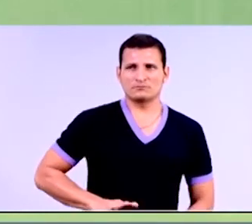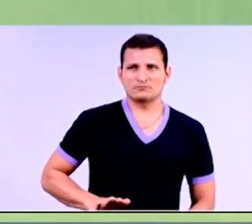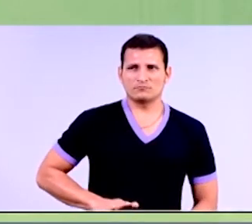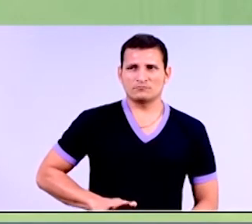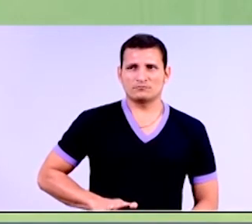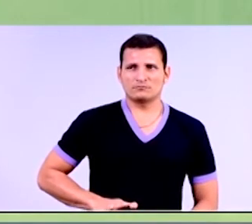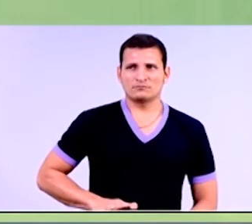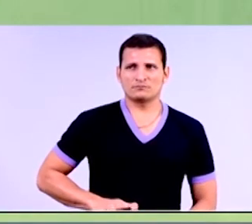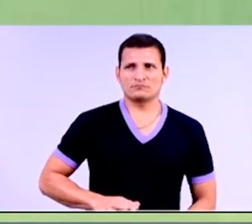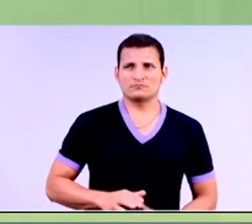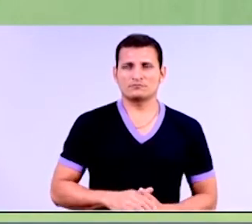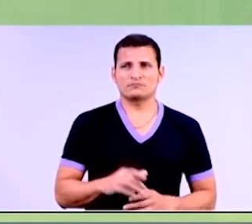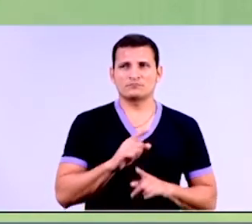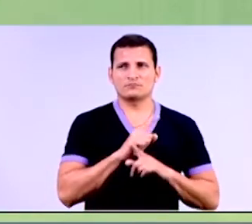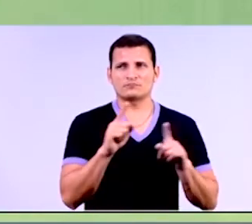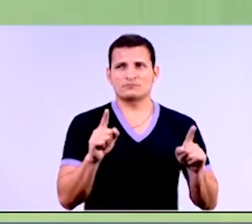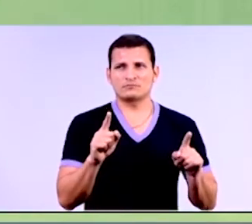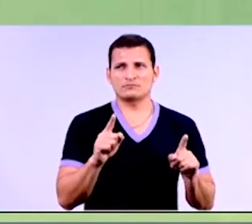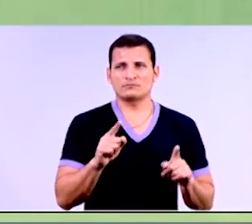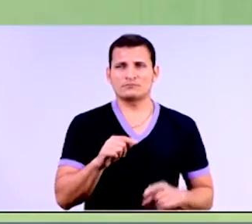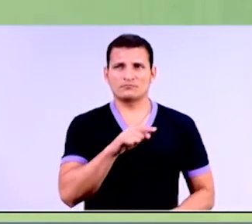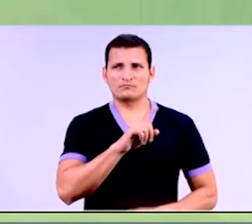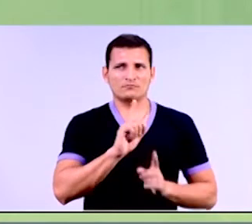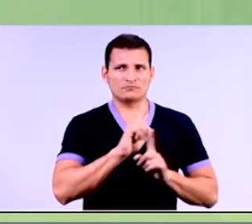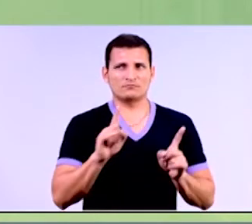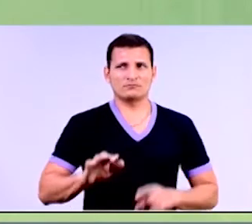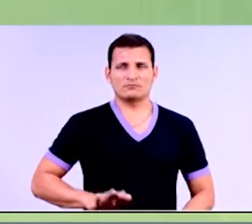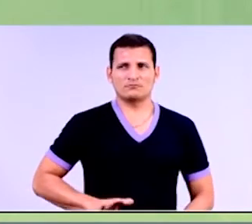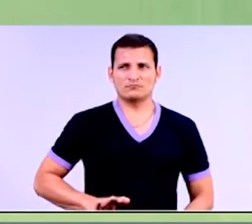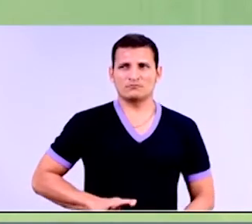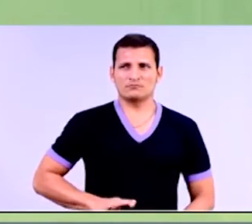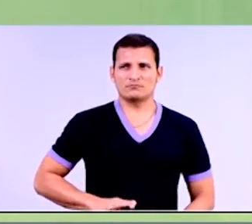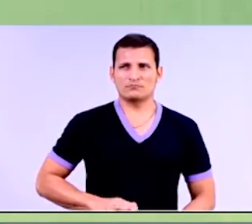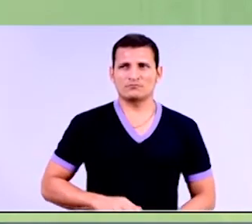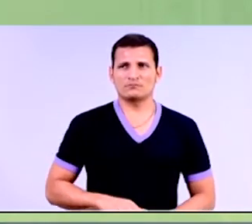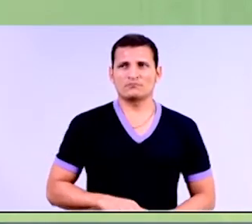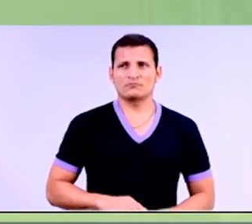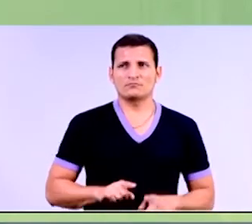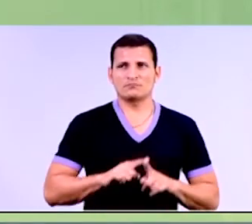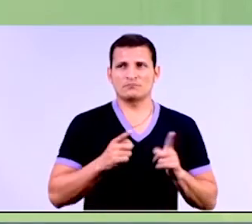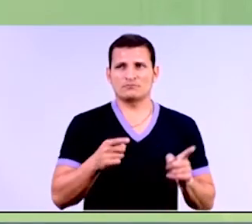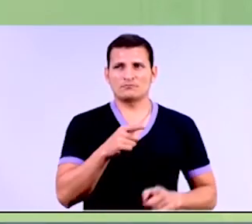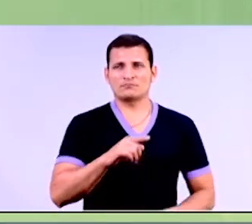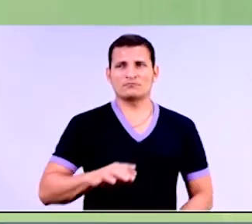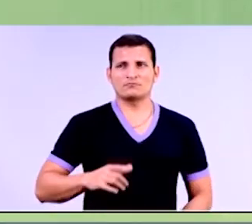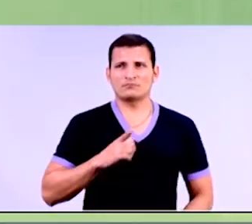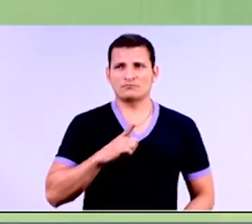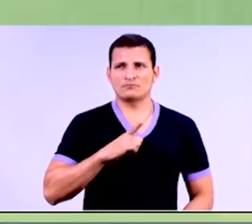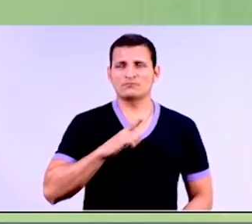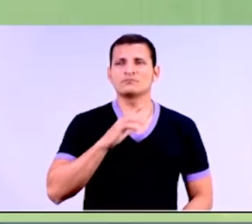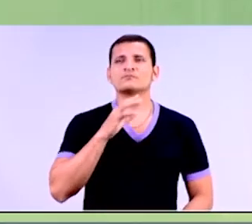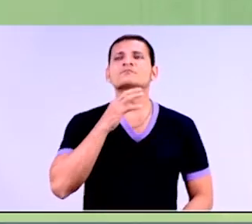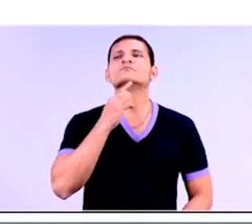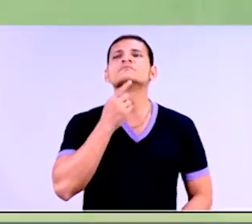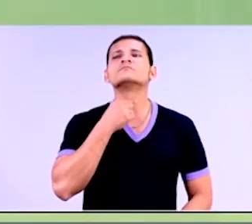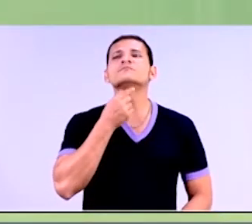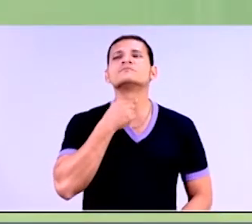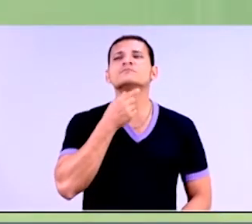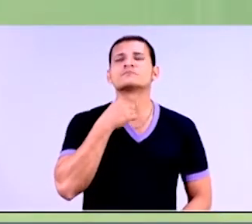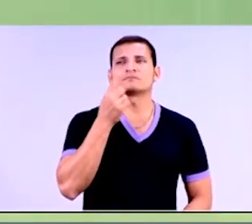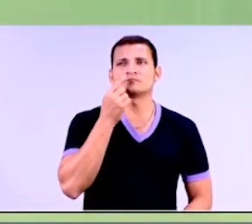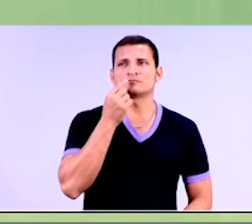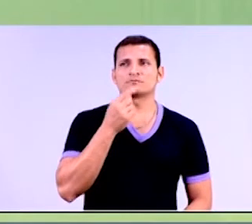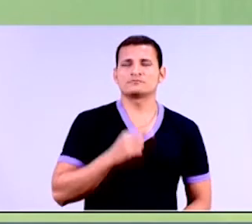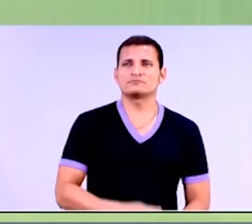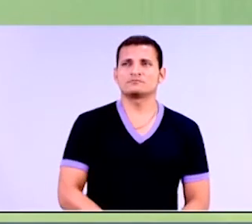No, she's not. E aí a gente vê, não, ela não está com fome, mas ela está com sede. But she's thirsty. Olha o